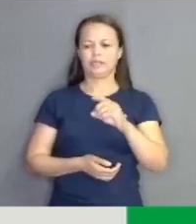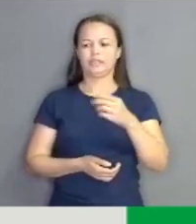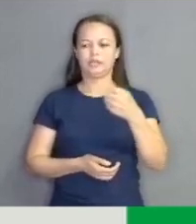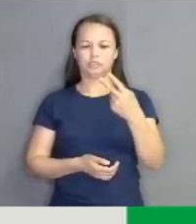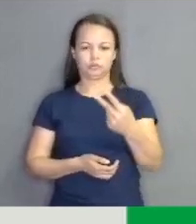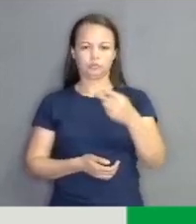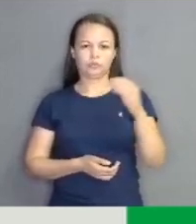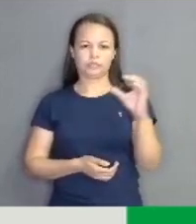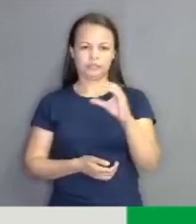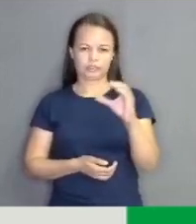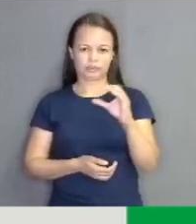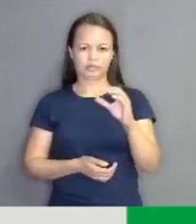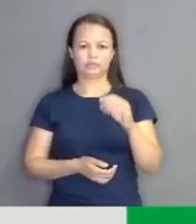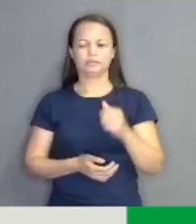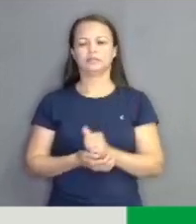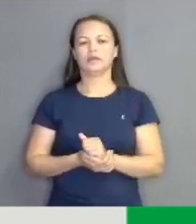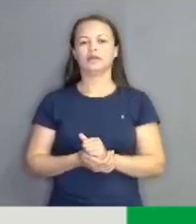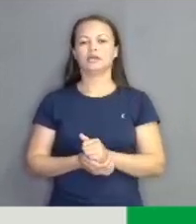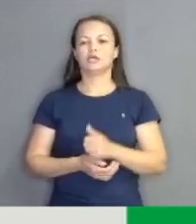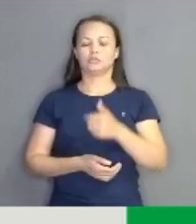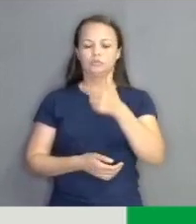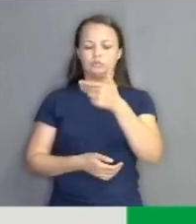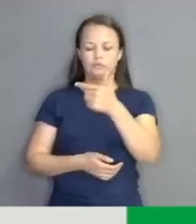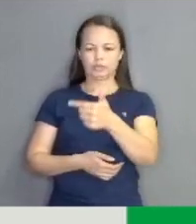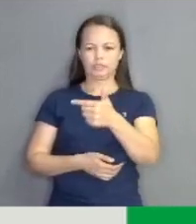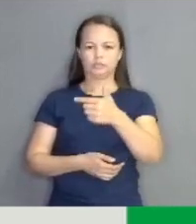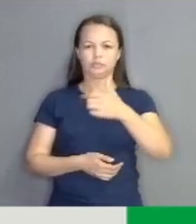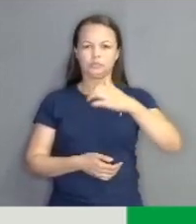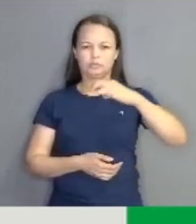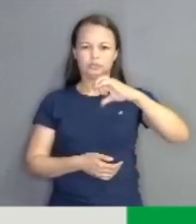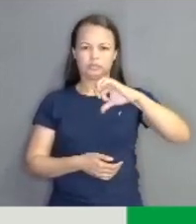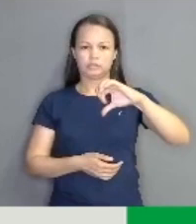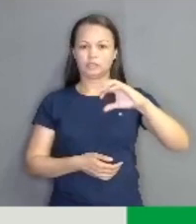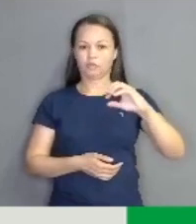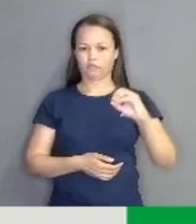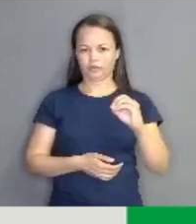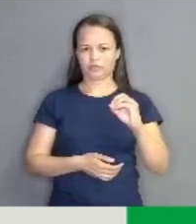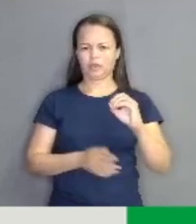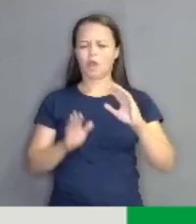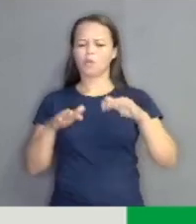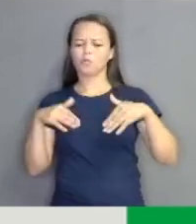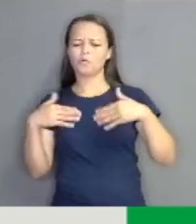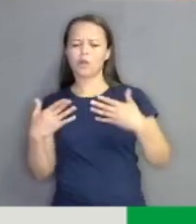Ou seja, 290. Qual vai ser o número?